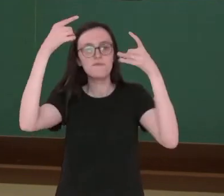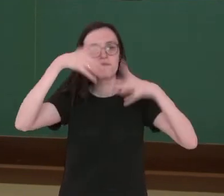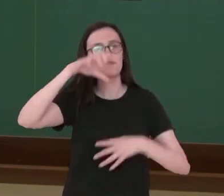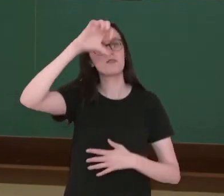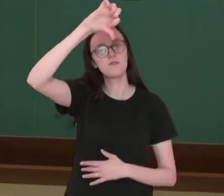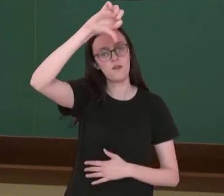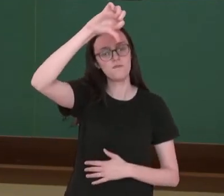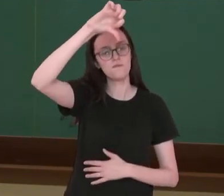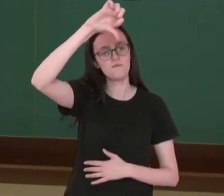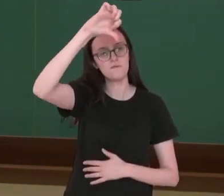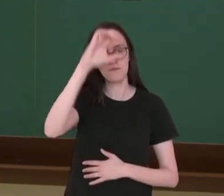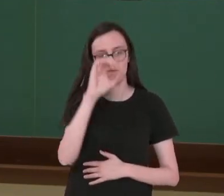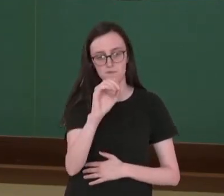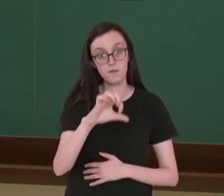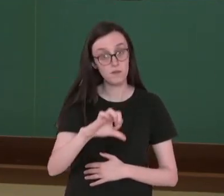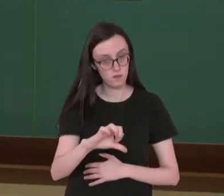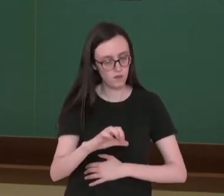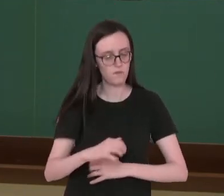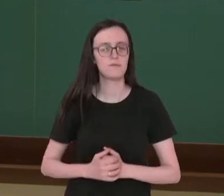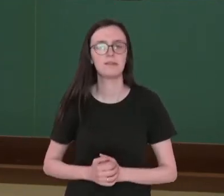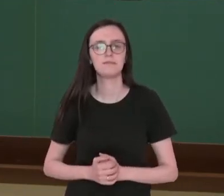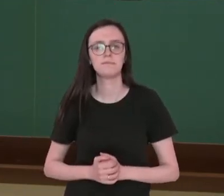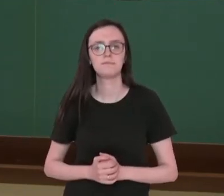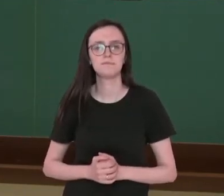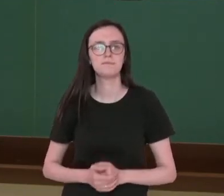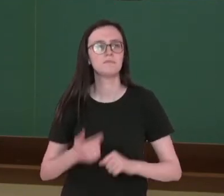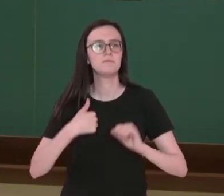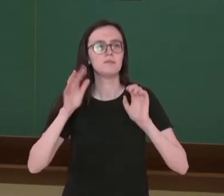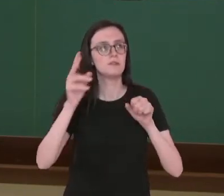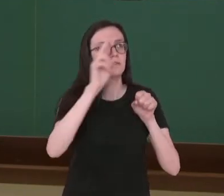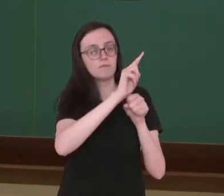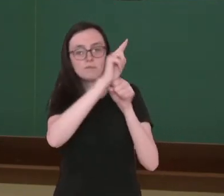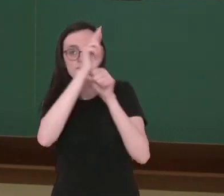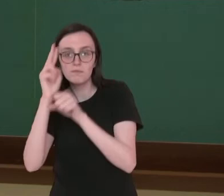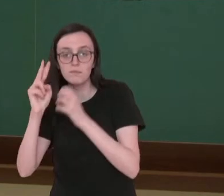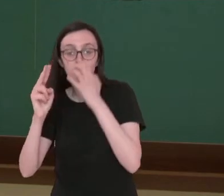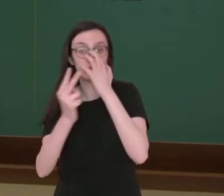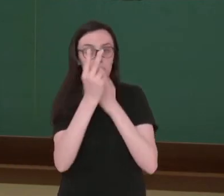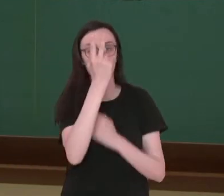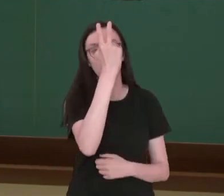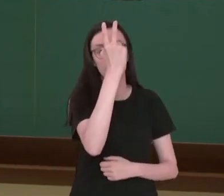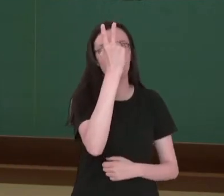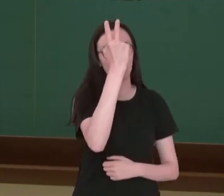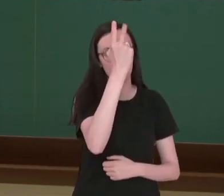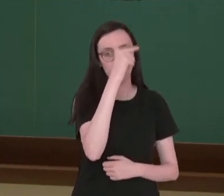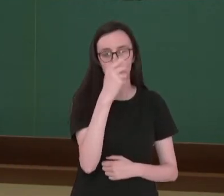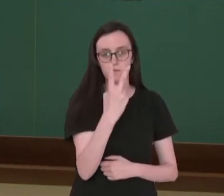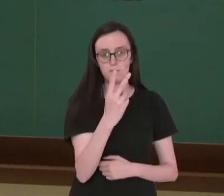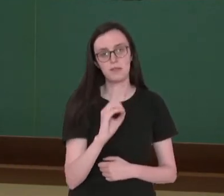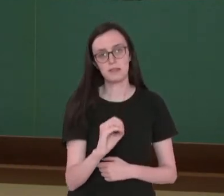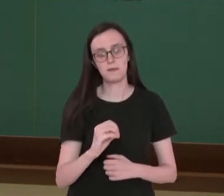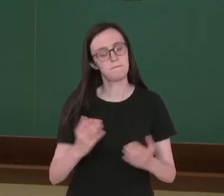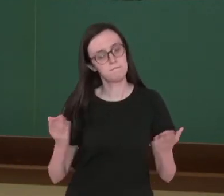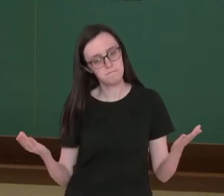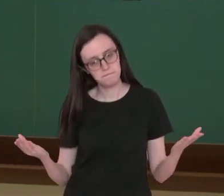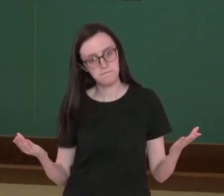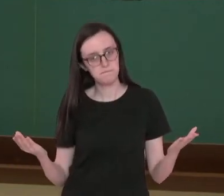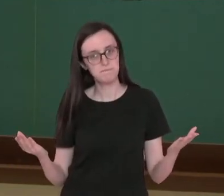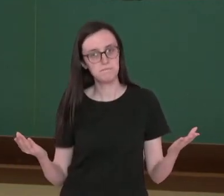9, 9 para 0, 9. Como eu tinha emprestado 1 para cá, aqui ficou 2, 2 menos 2, 0.